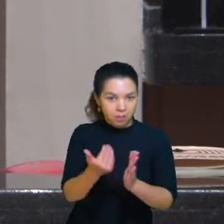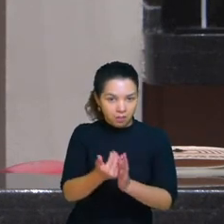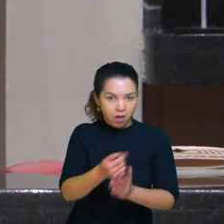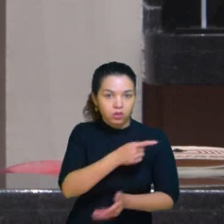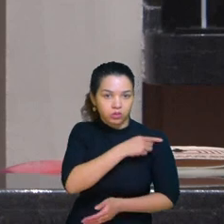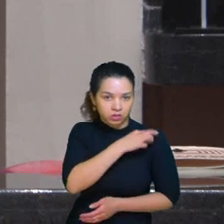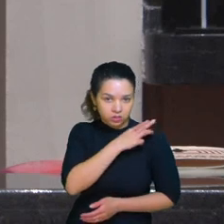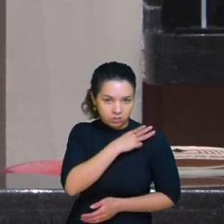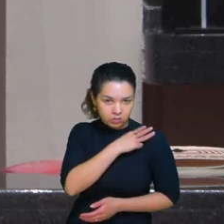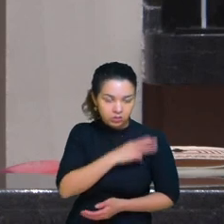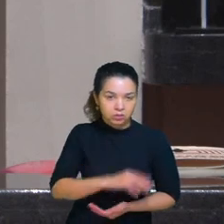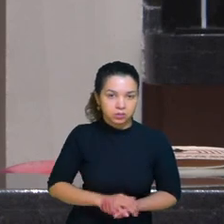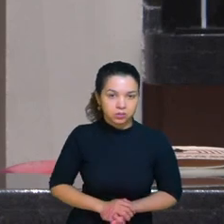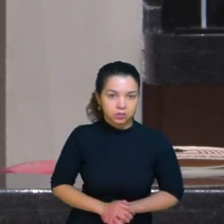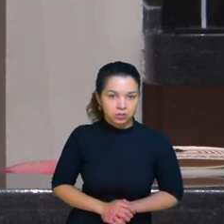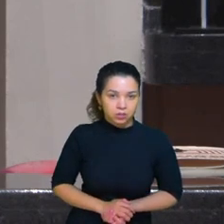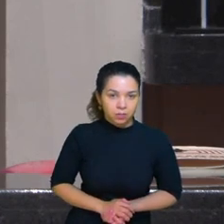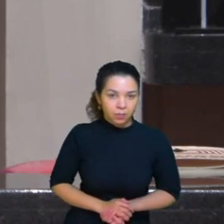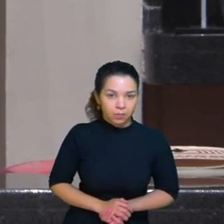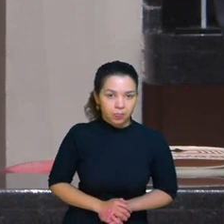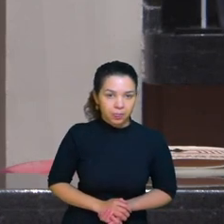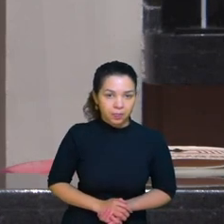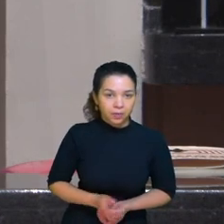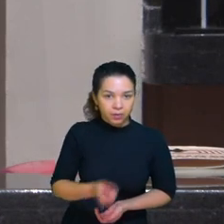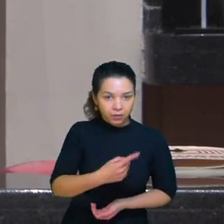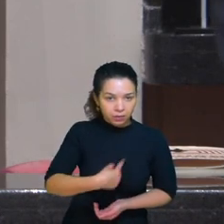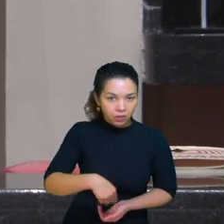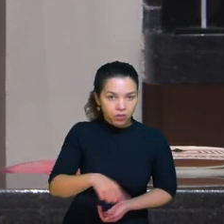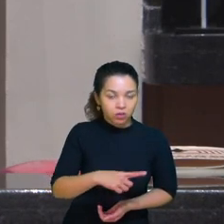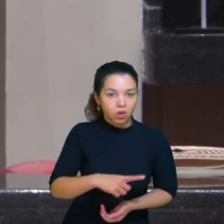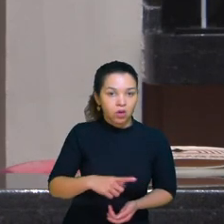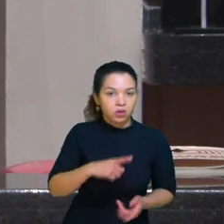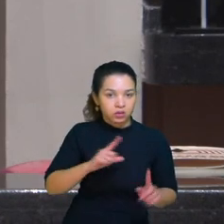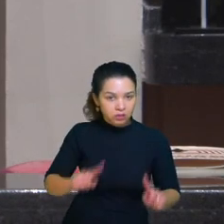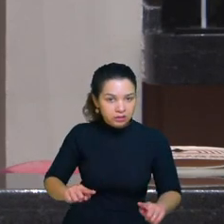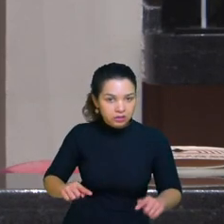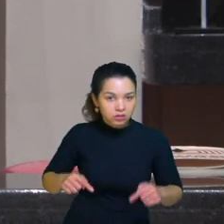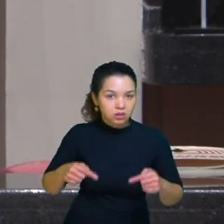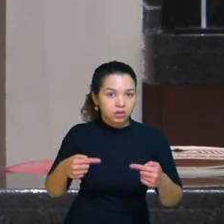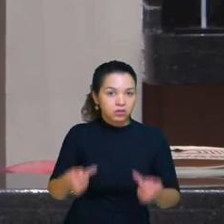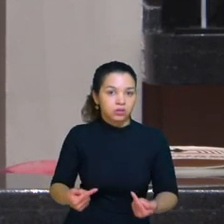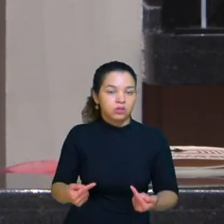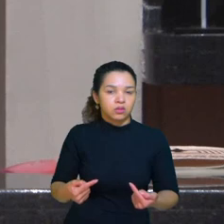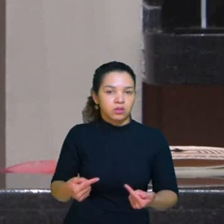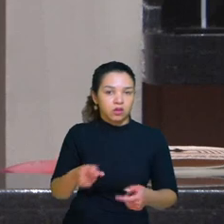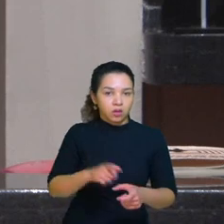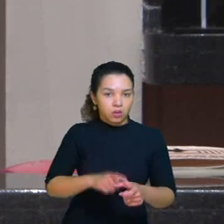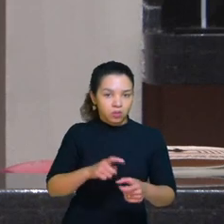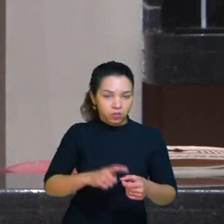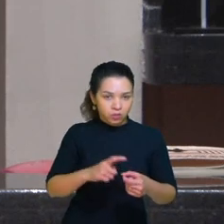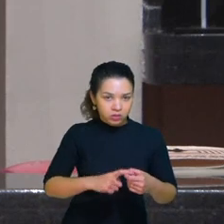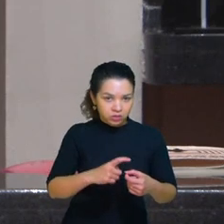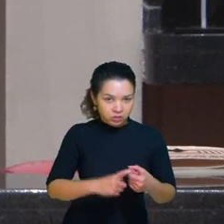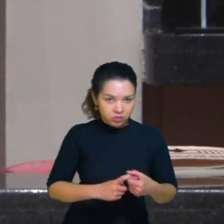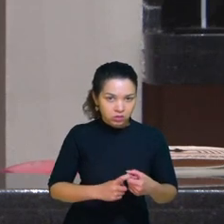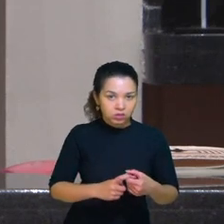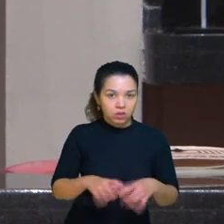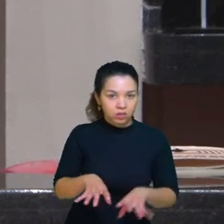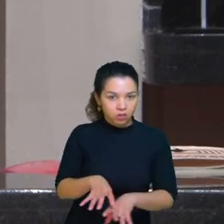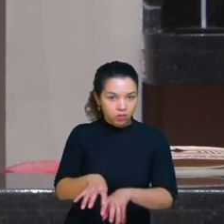né traz traz para nós aqui um desafio que é também a composição dessa